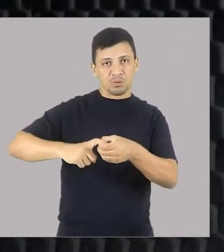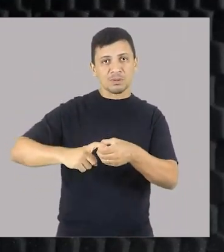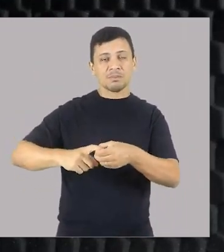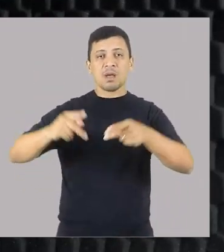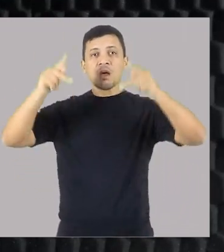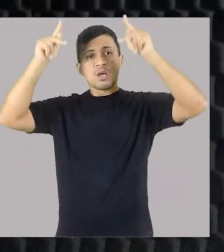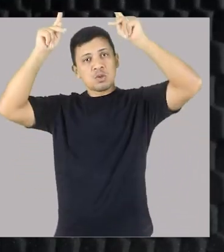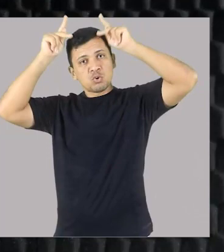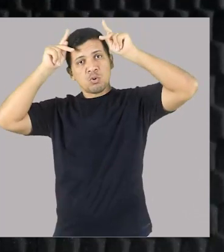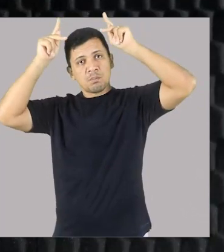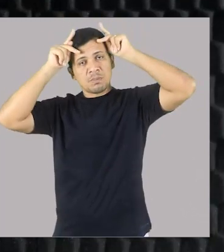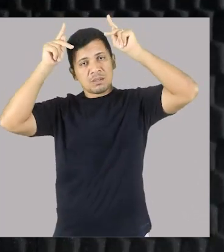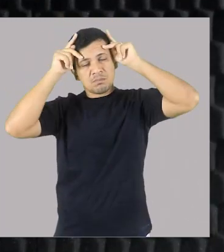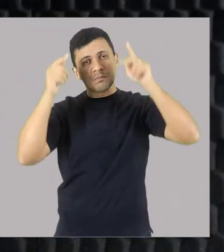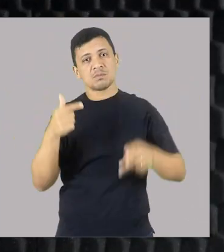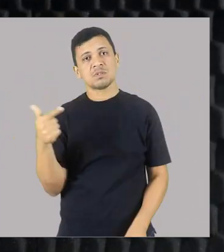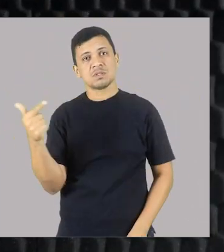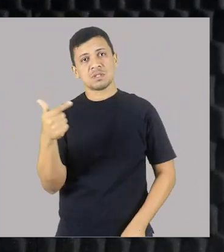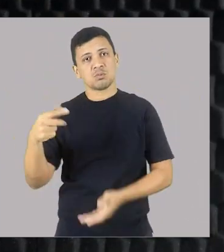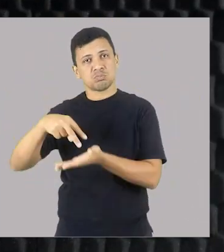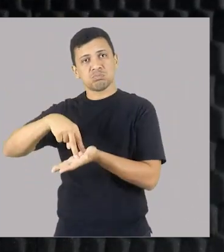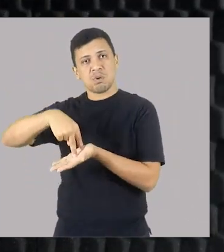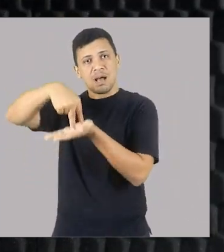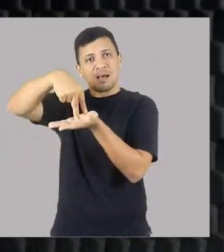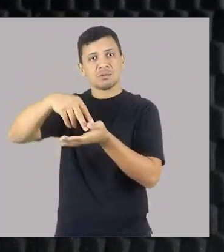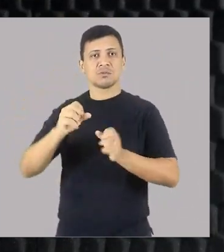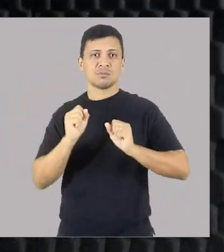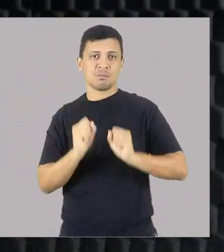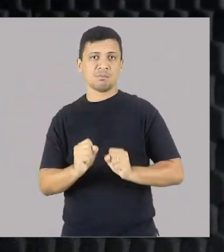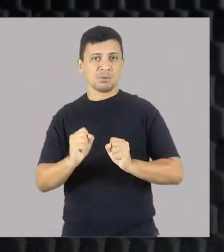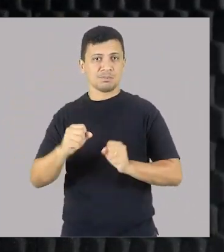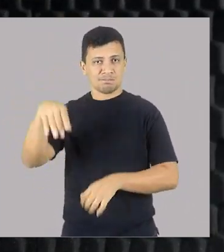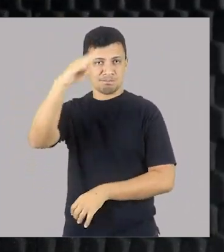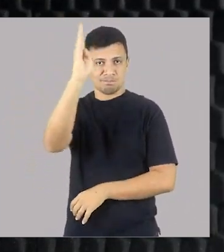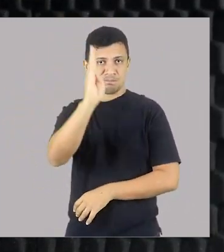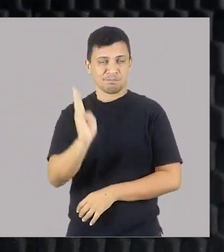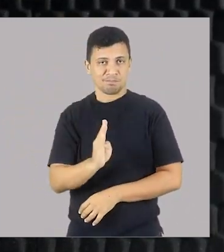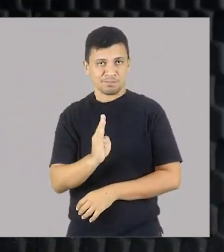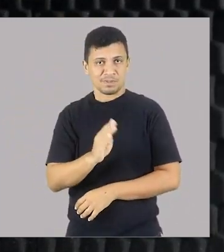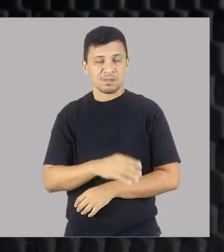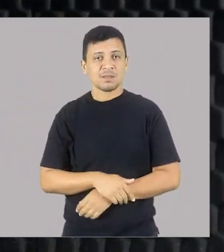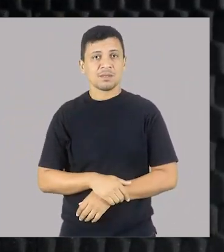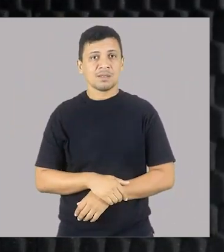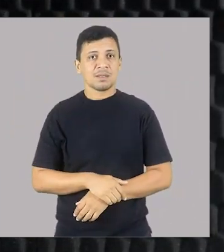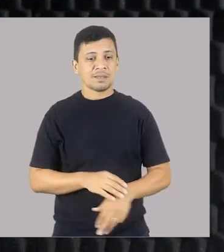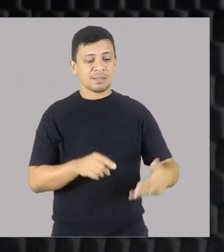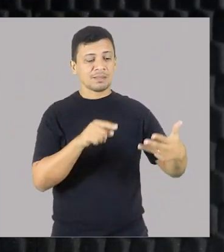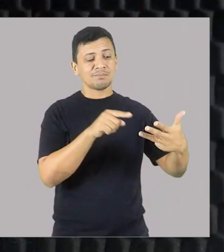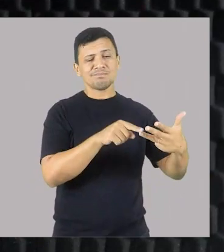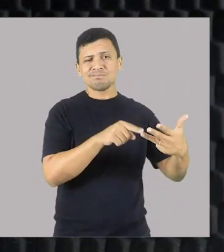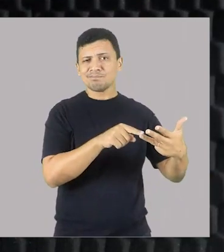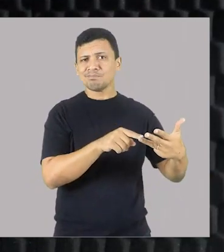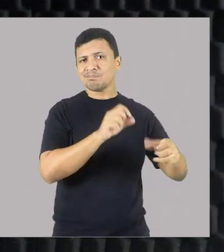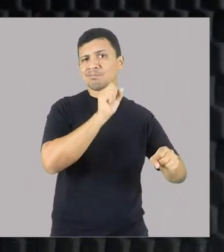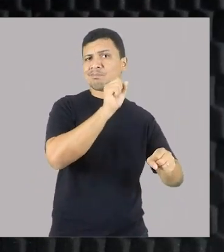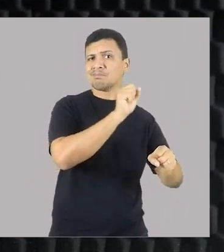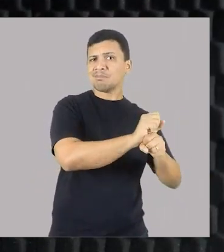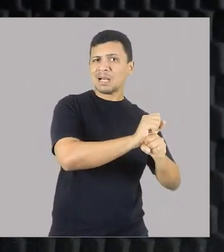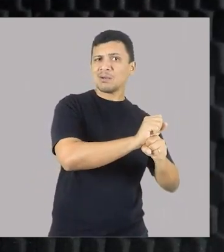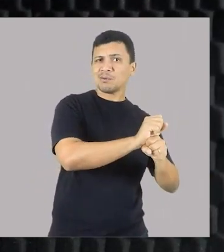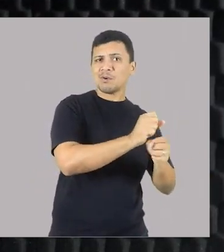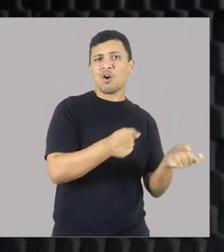Pedro assume o poder. Ele deixou de funcionar ali logo após a abdicação de Dom Pedro,